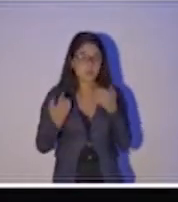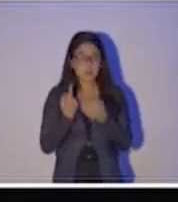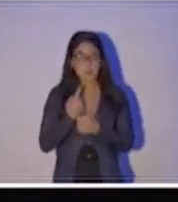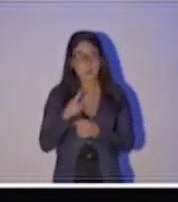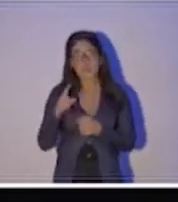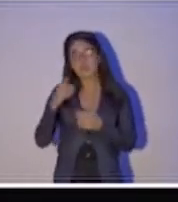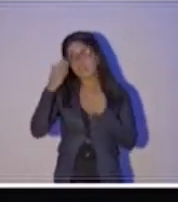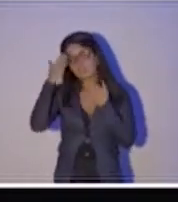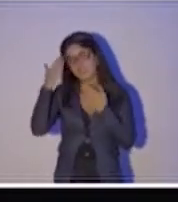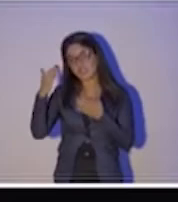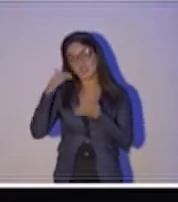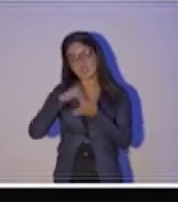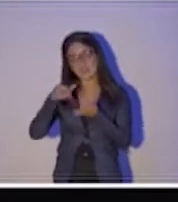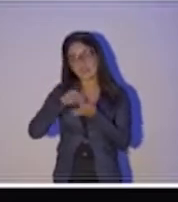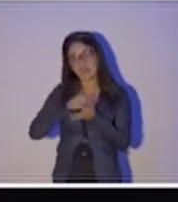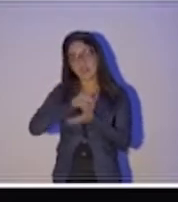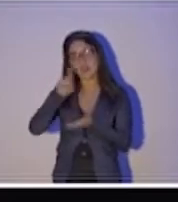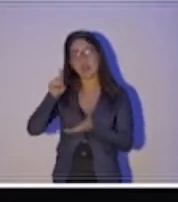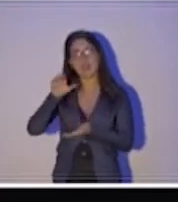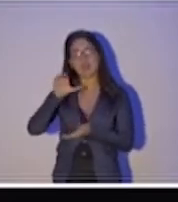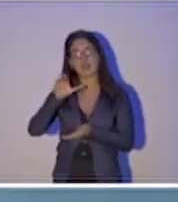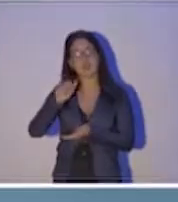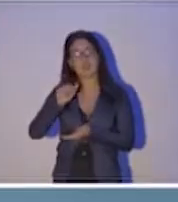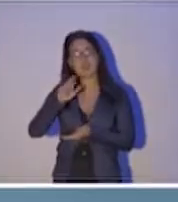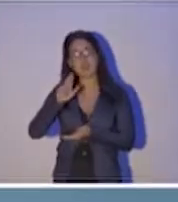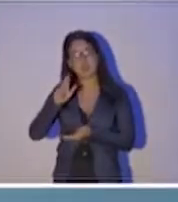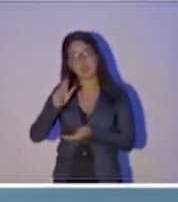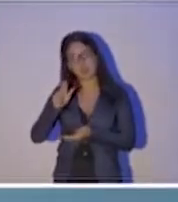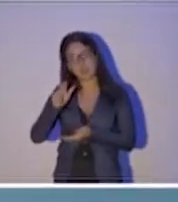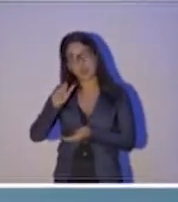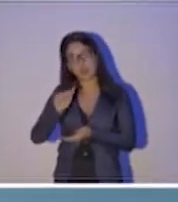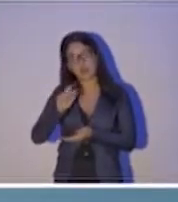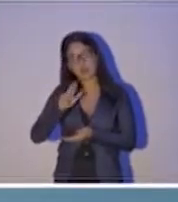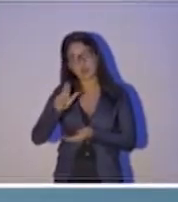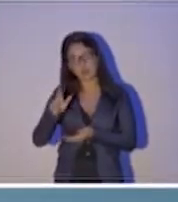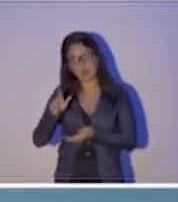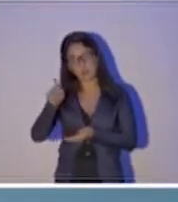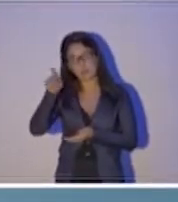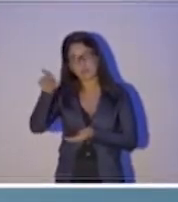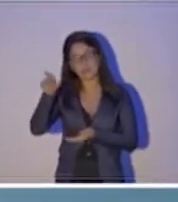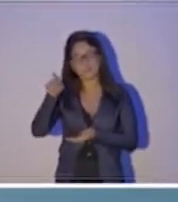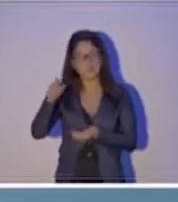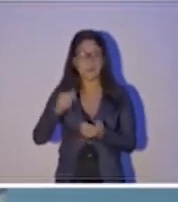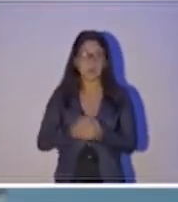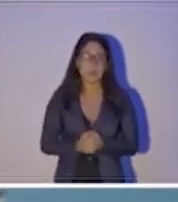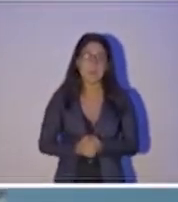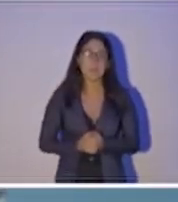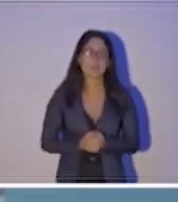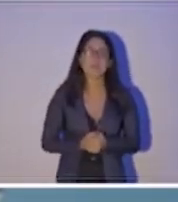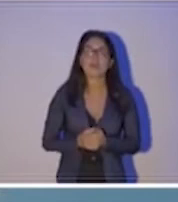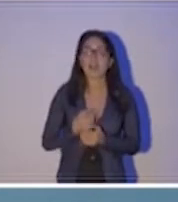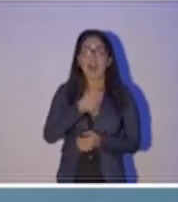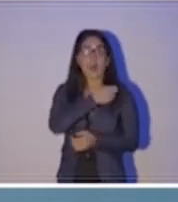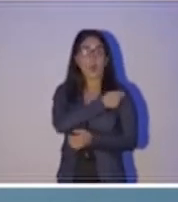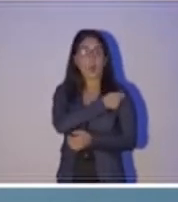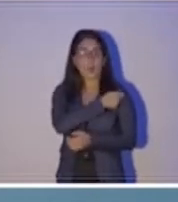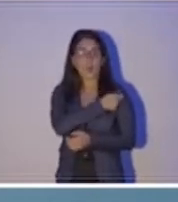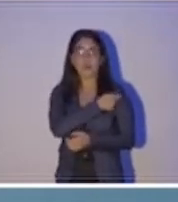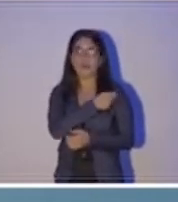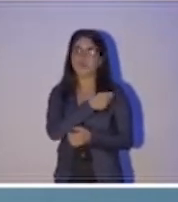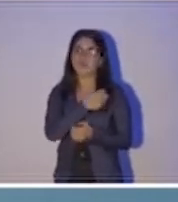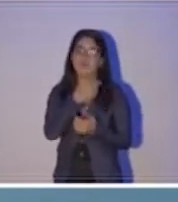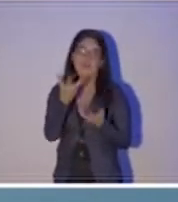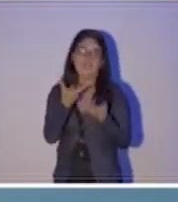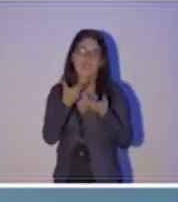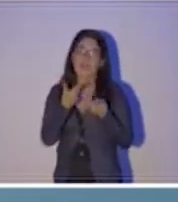à Secretaria de Caruaru por ter disponibilizado e por ter nos ajudado a trazer esses alunos maravilhosos para esse momento. Quero pedir uma salva